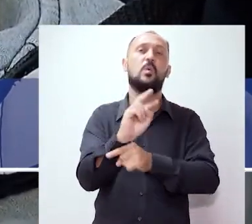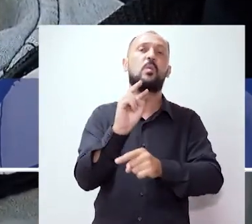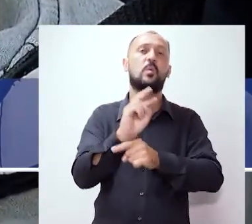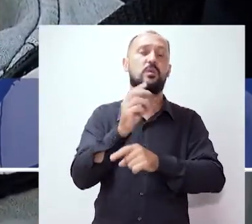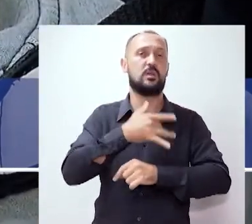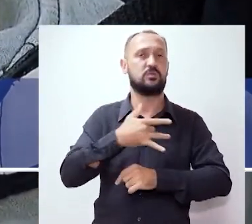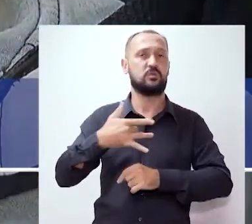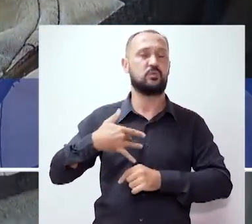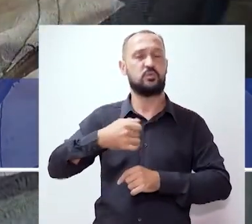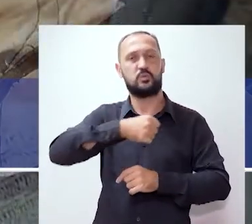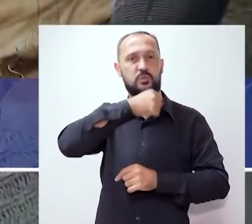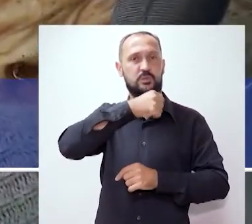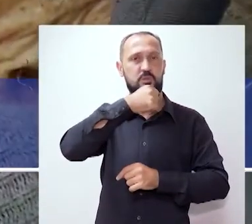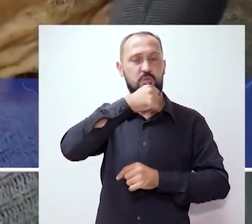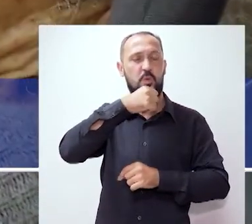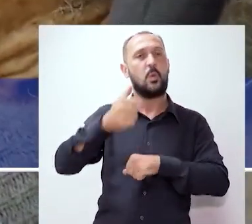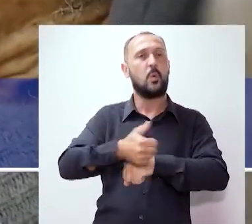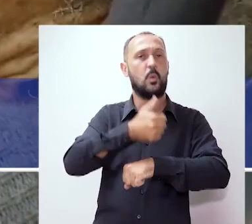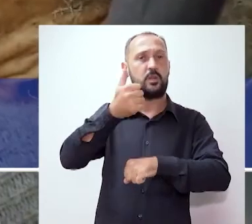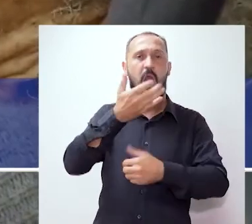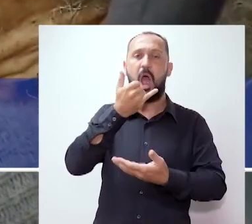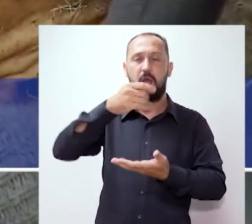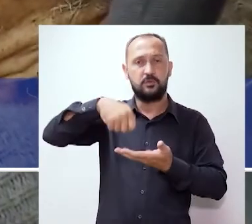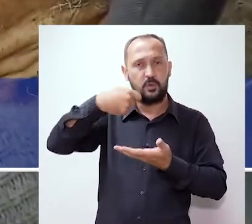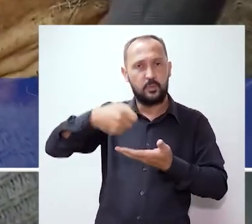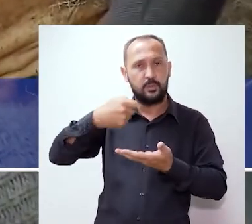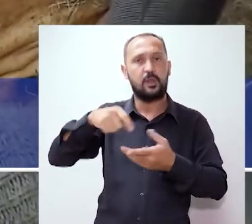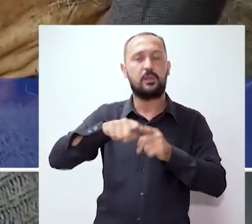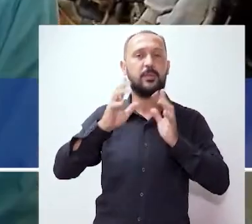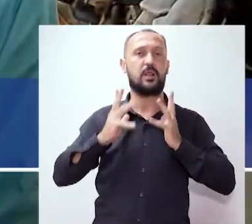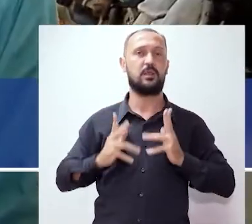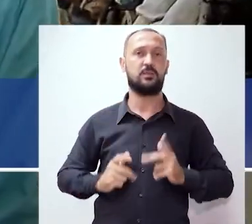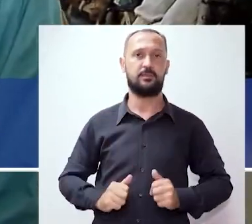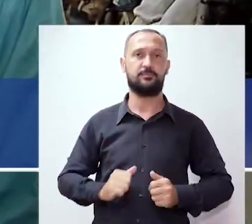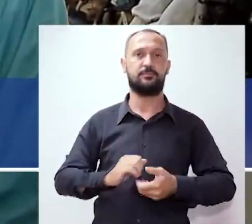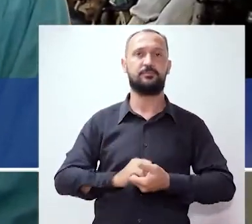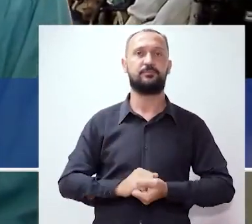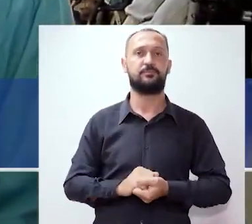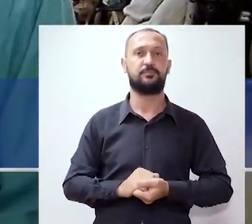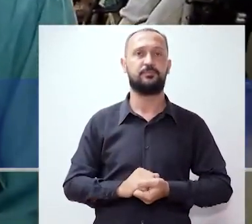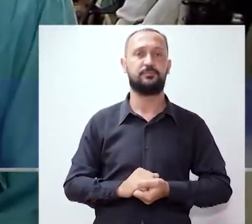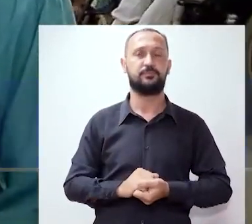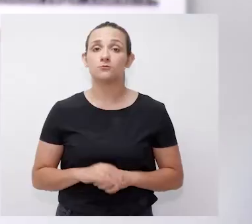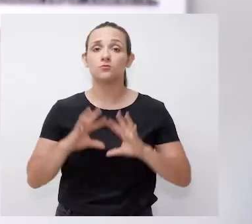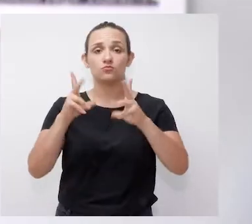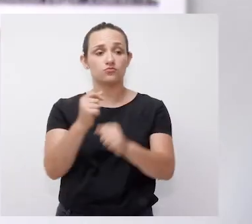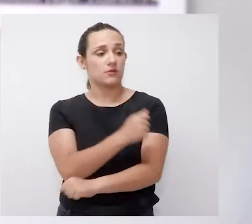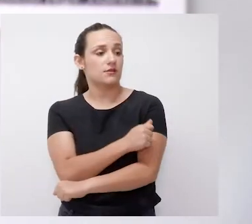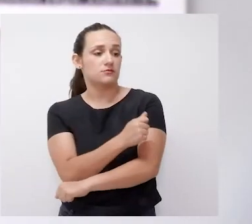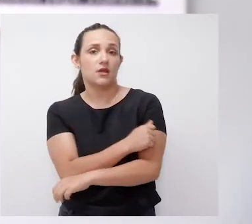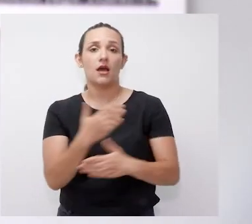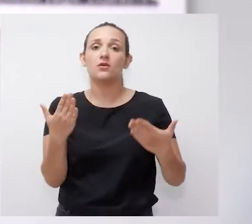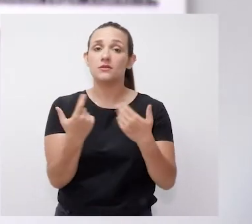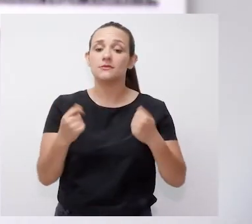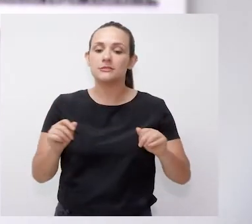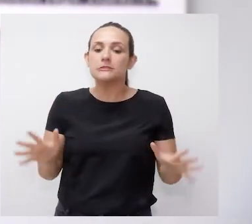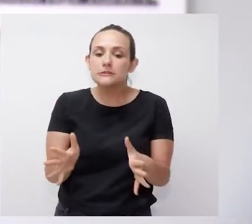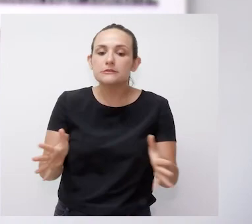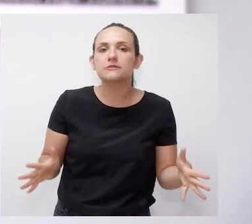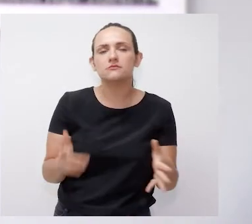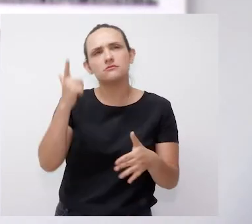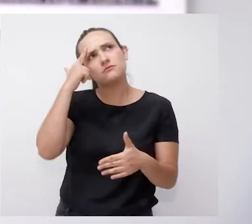ao monitoramento da saúde dos idosos, qualidade da alimentação e higiene. Estudantes deverão